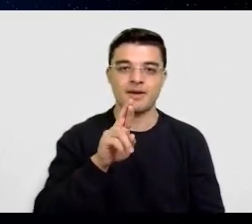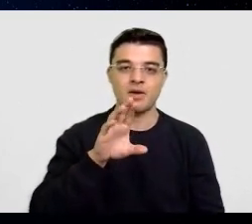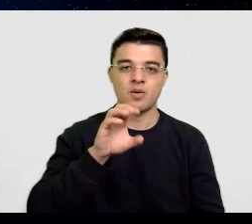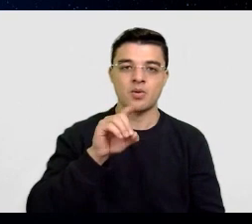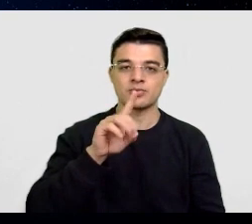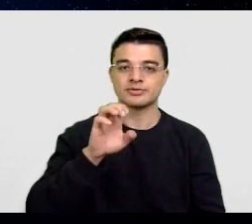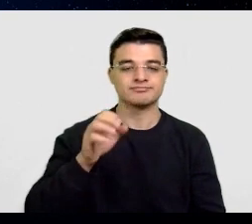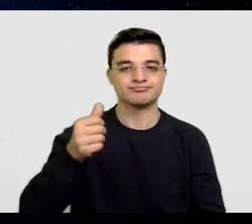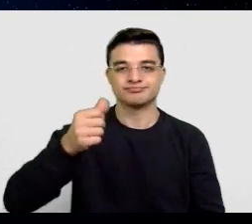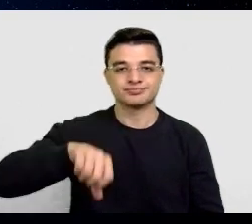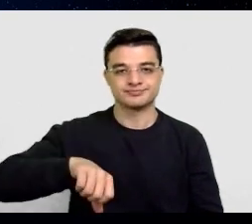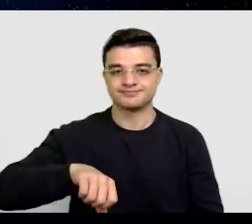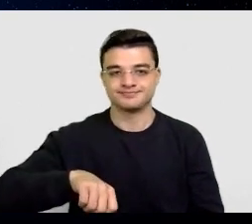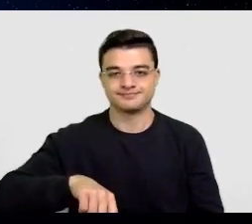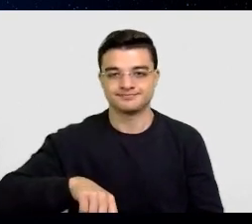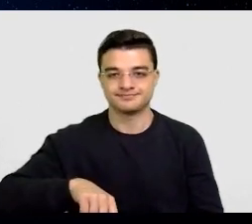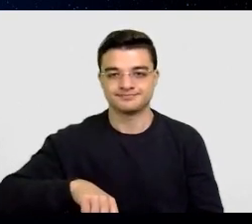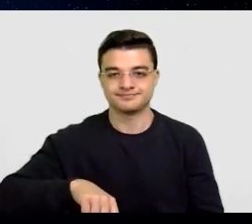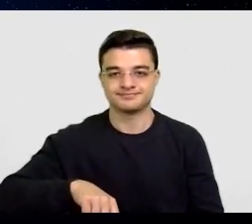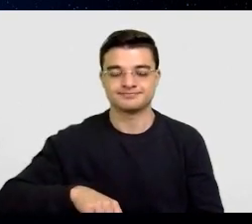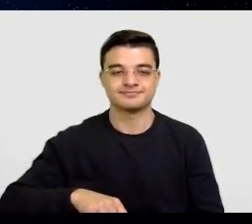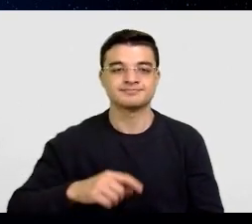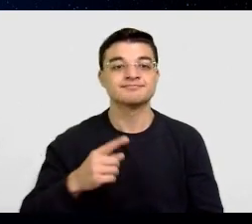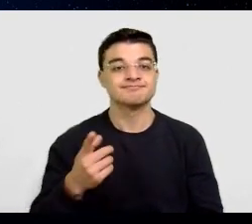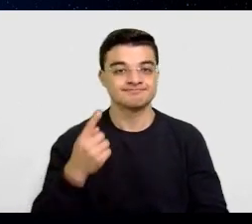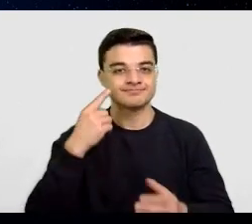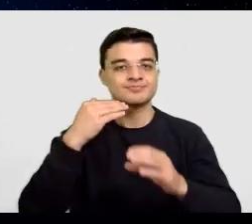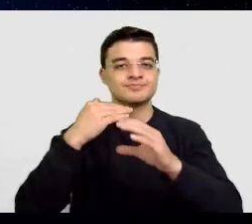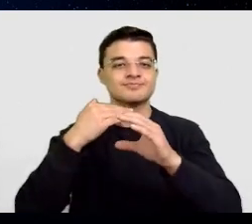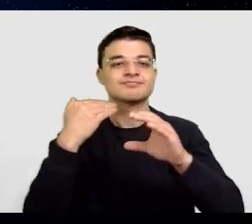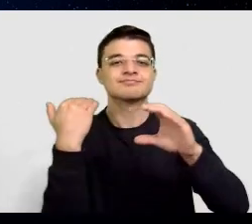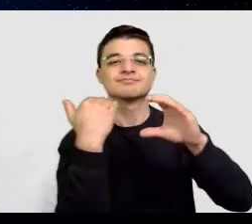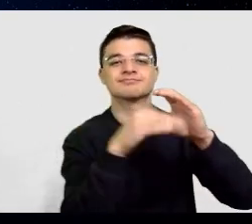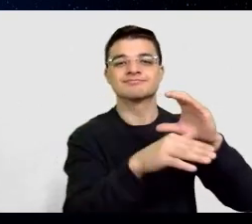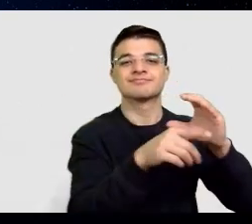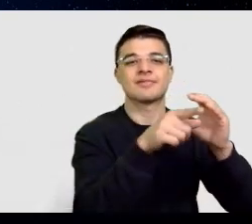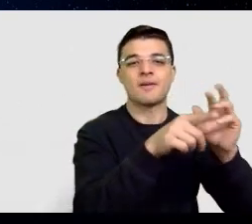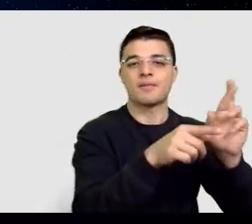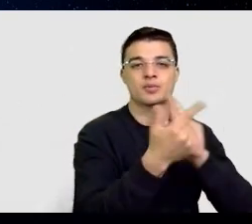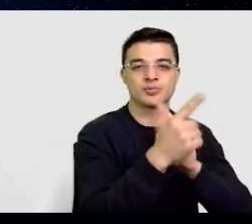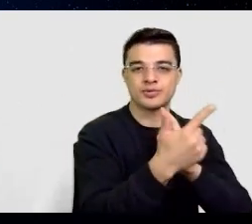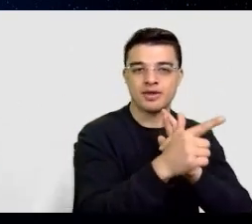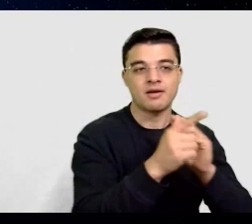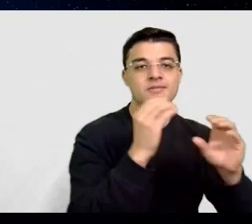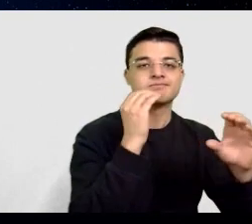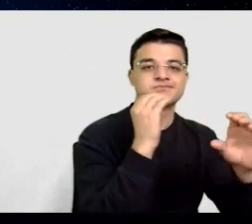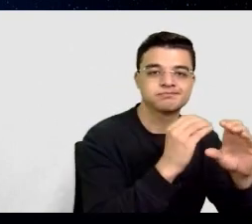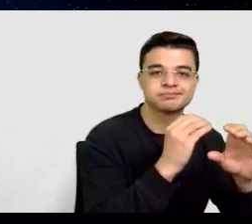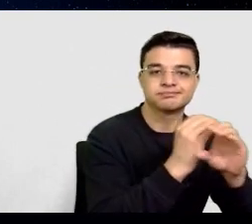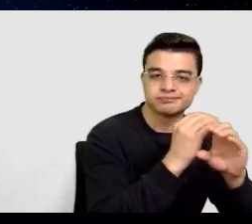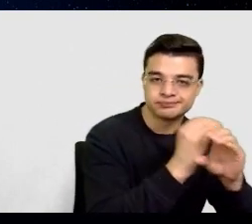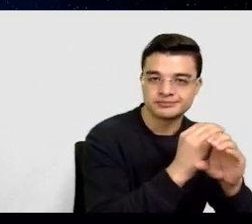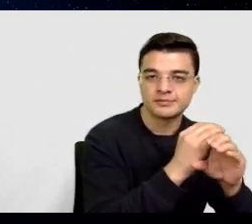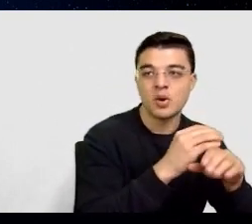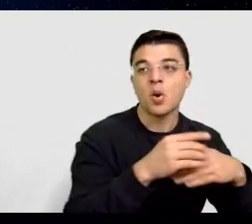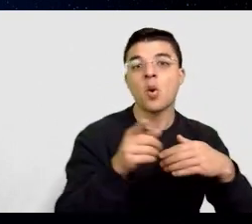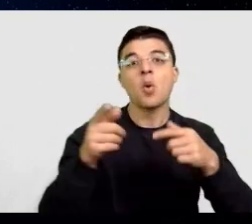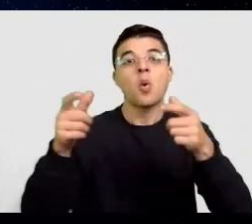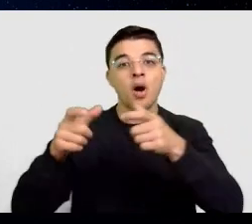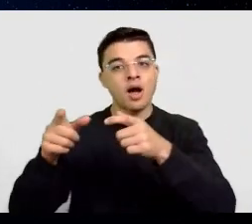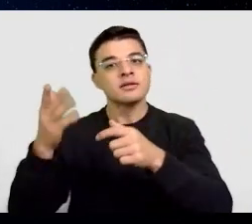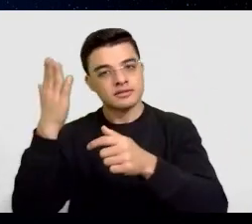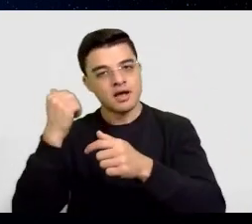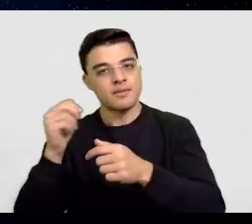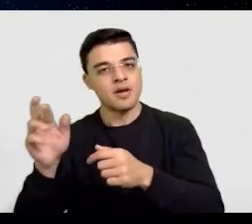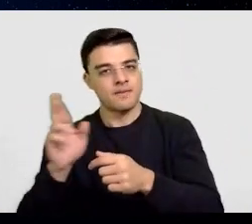quando eu mando para o lugar que não dá resposta nenhuma, falha de comunicação. Quando eu mando para o local que eu sei que dá uma resposta, mas